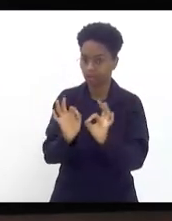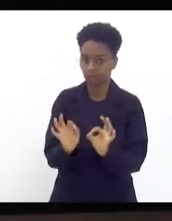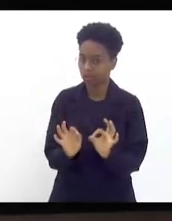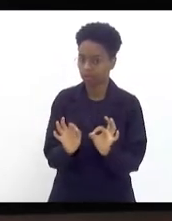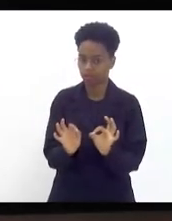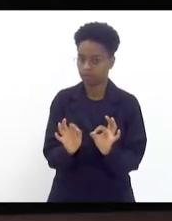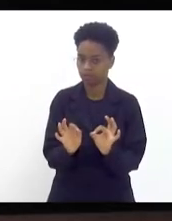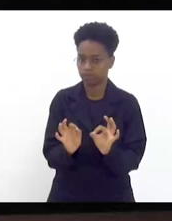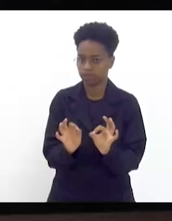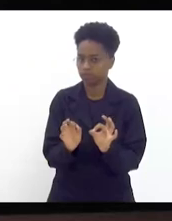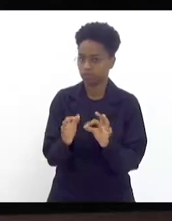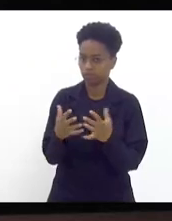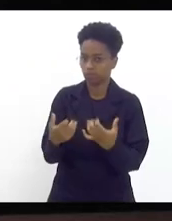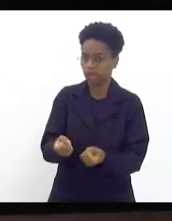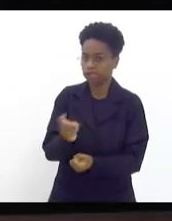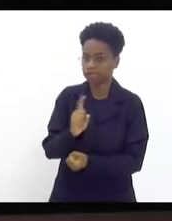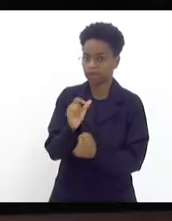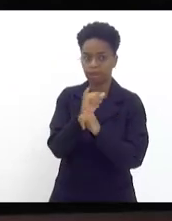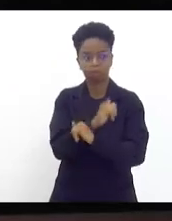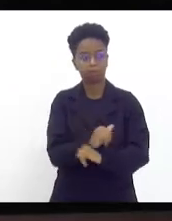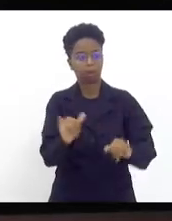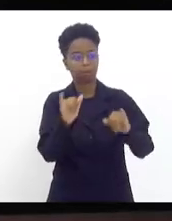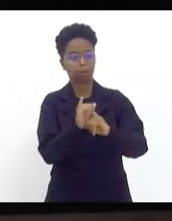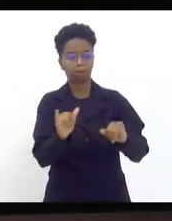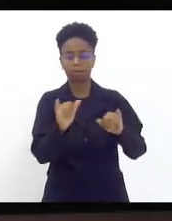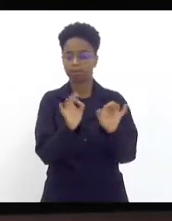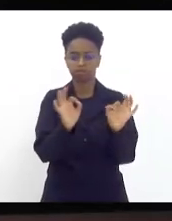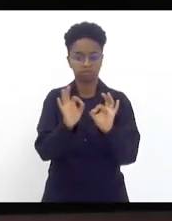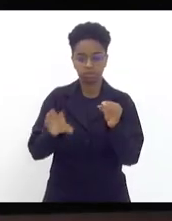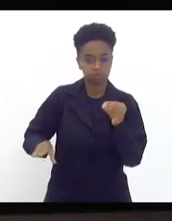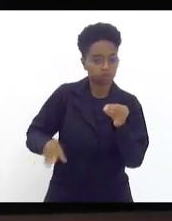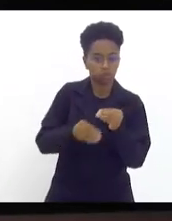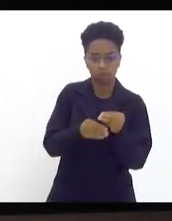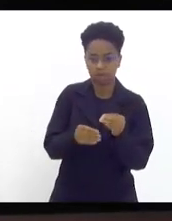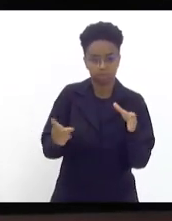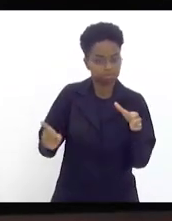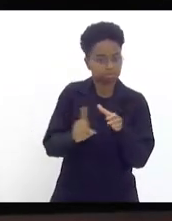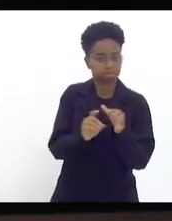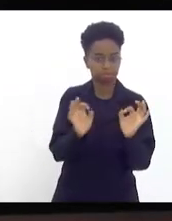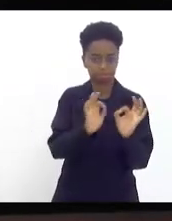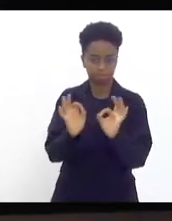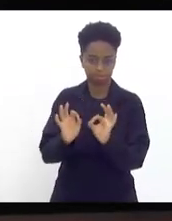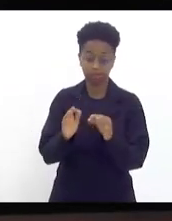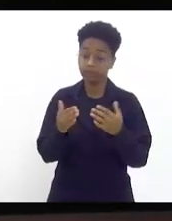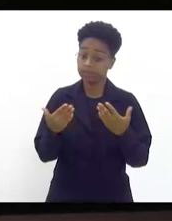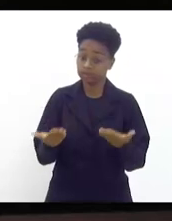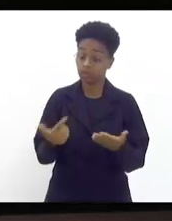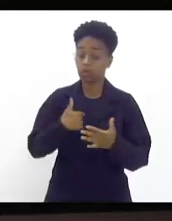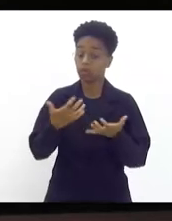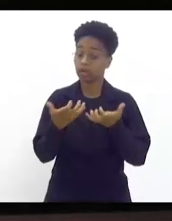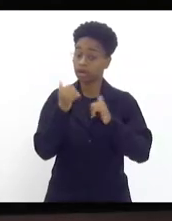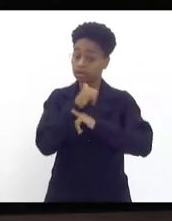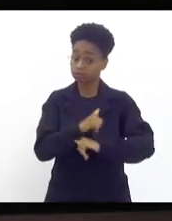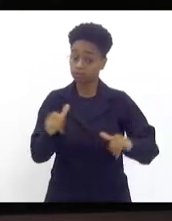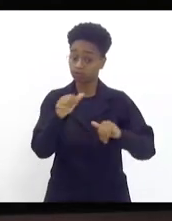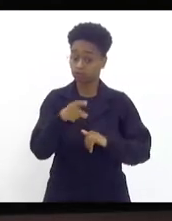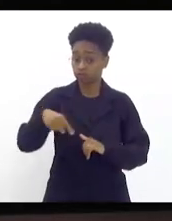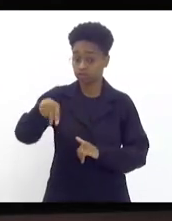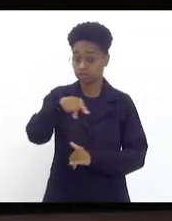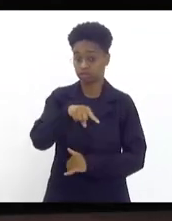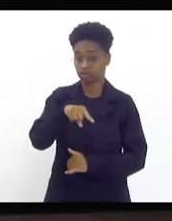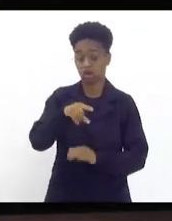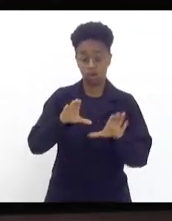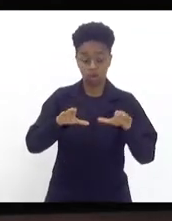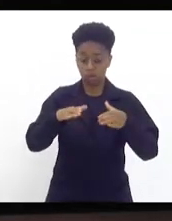com esse é com esse anúncio feito pelo Governador Cláudio Castro Então gostaria de dizer que a categoria